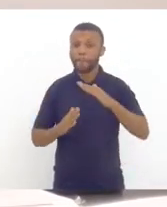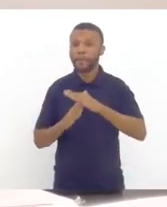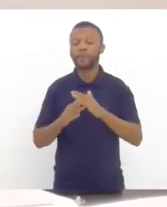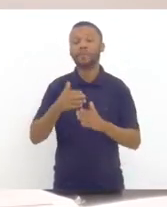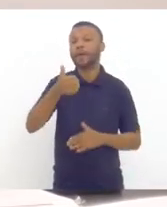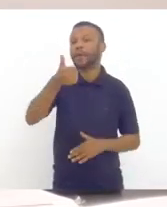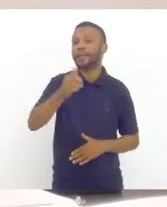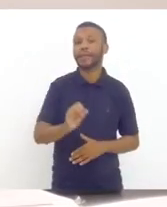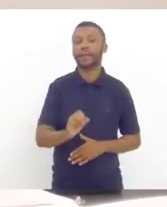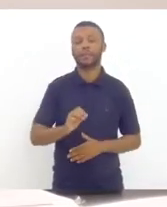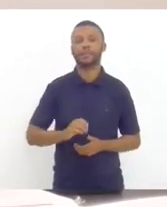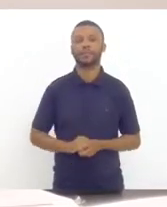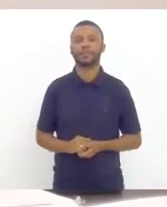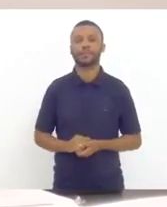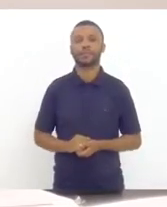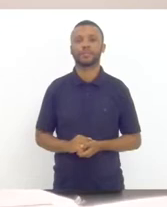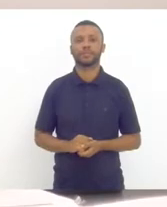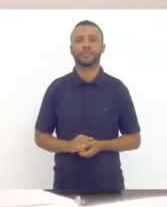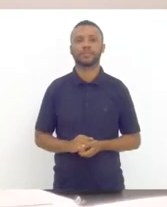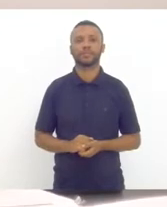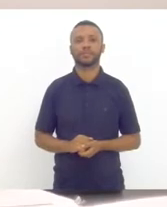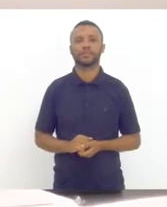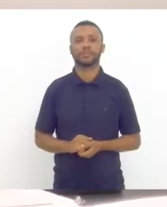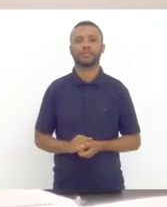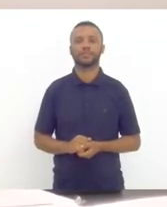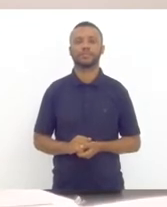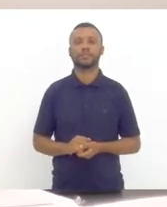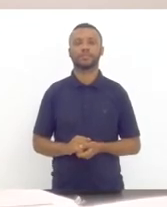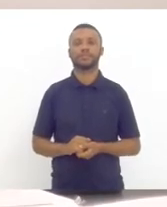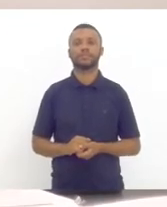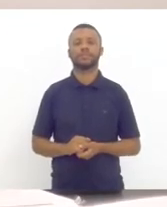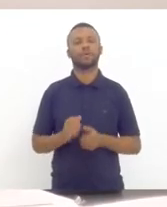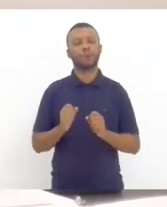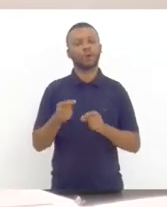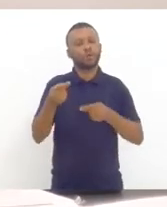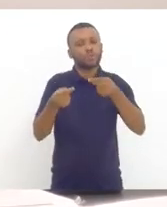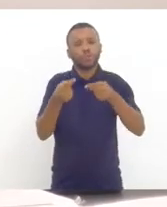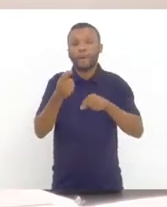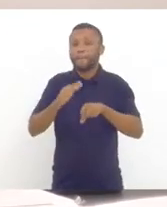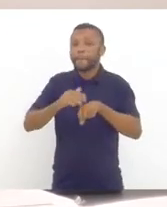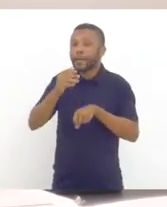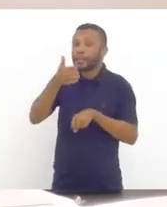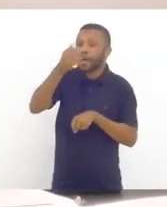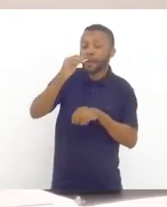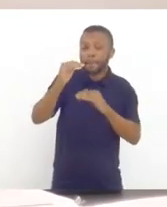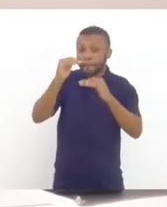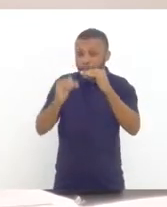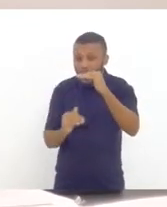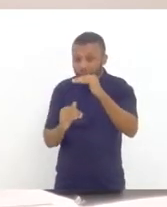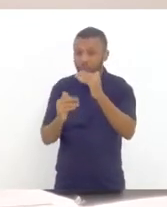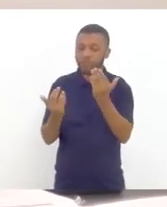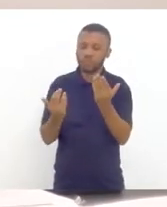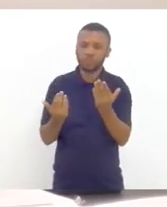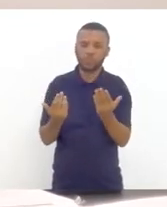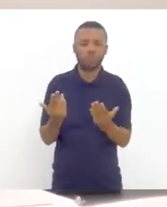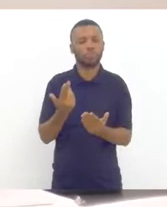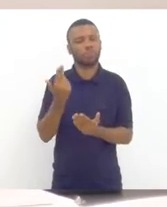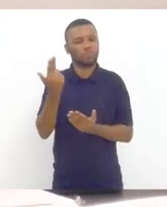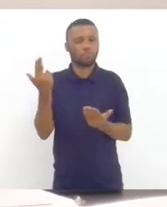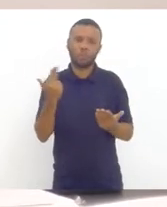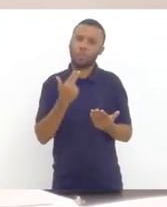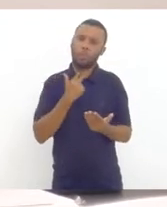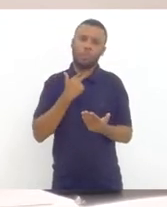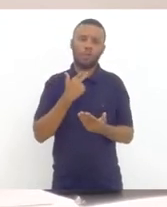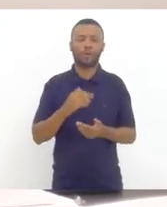Né? Então, só se pode se discutir mais do que 10. Menos que 10, não